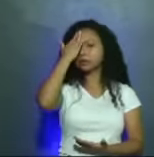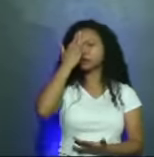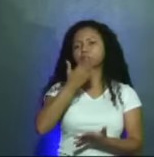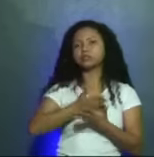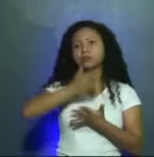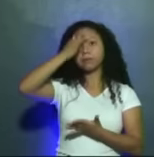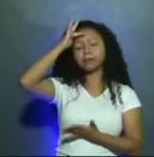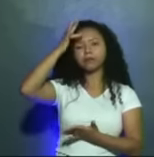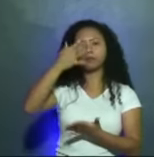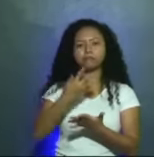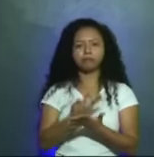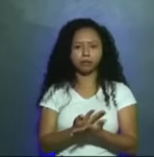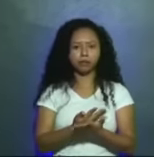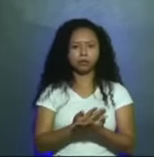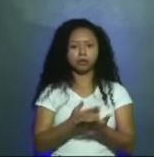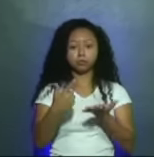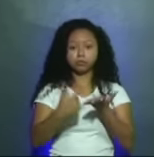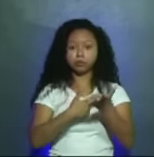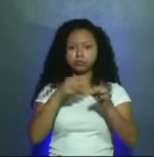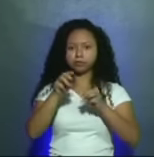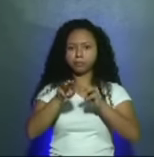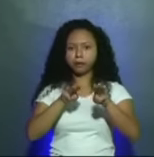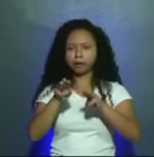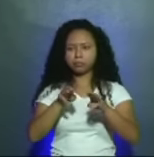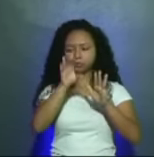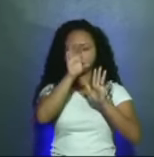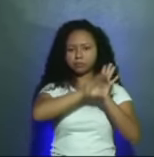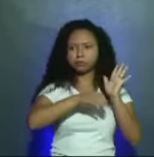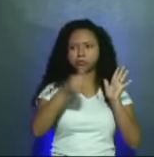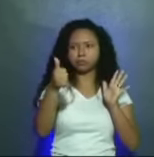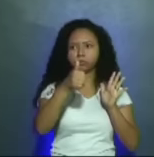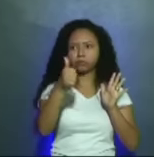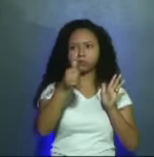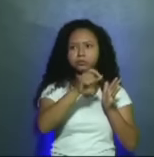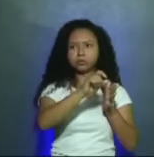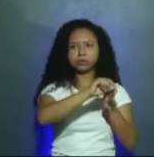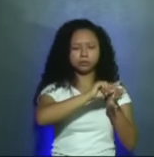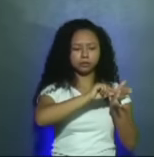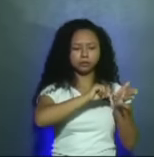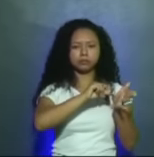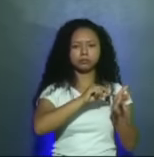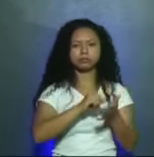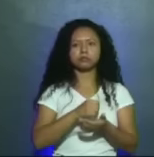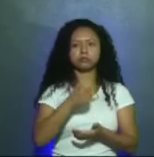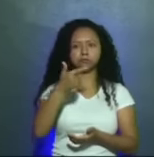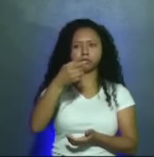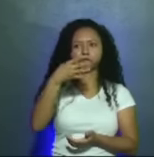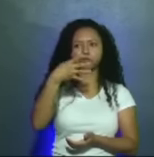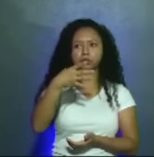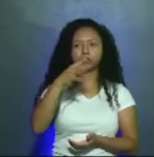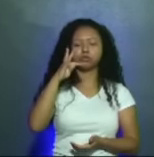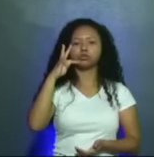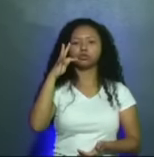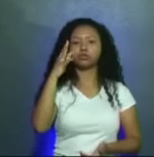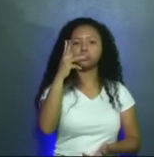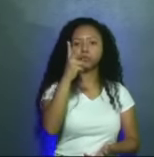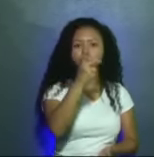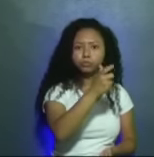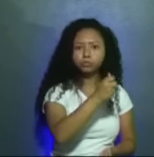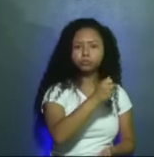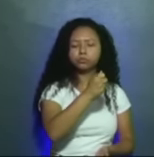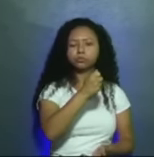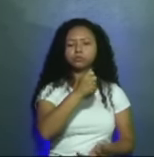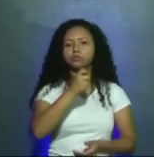11, 24 diz: portanto, eu lhes digo, tudo o que vocês pedirem, tudo, gente, é